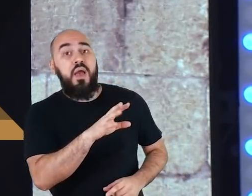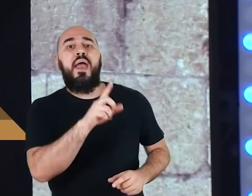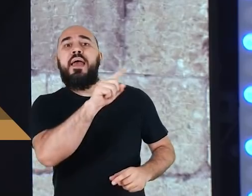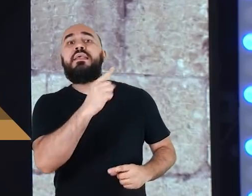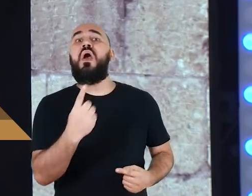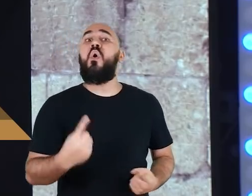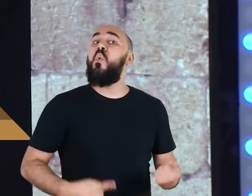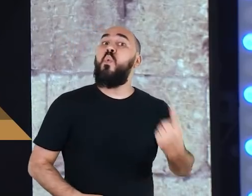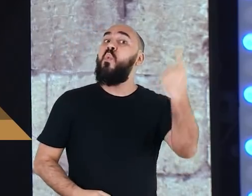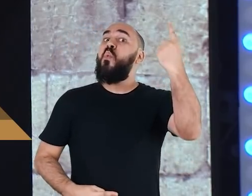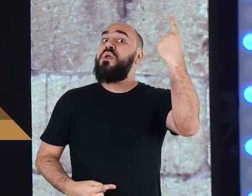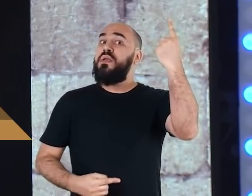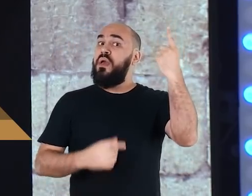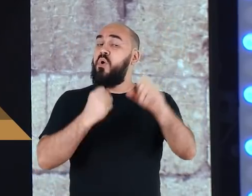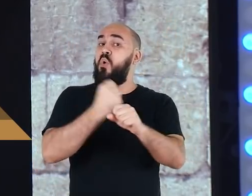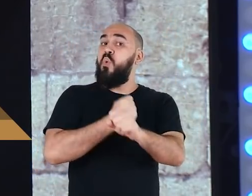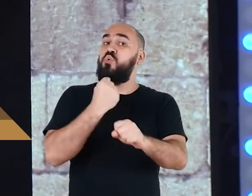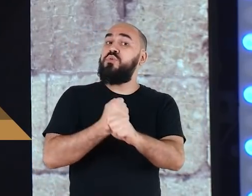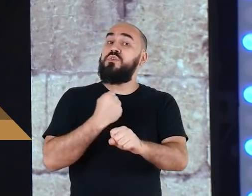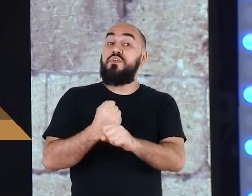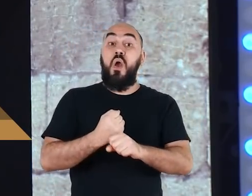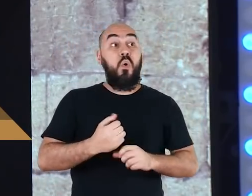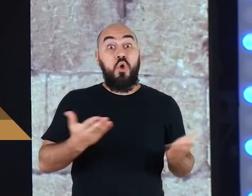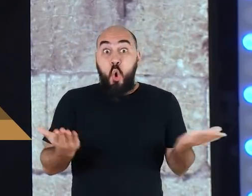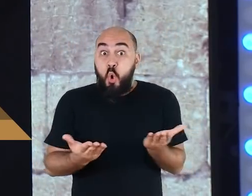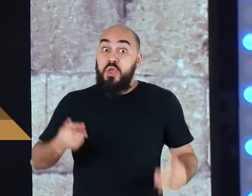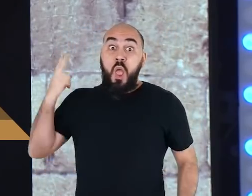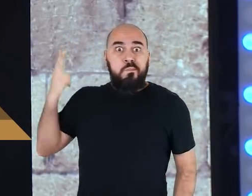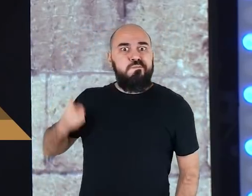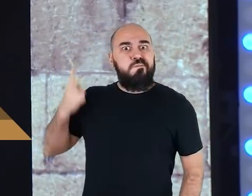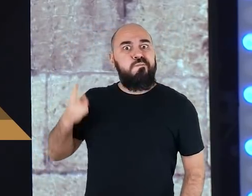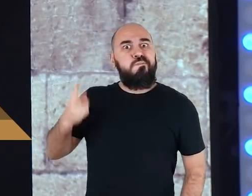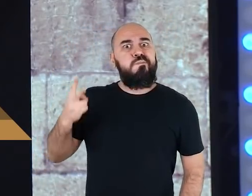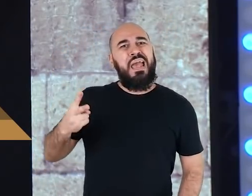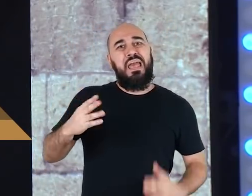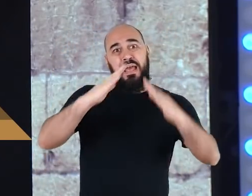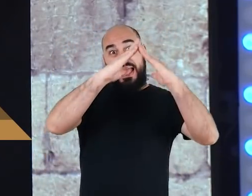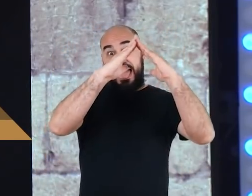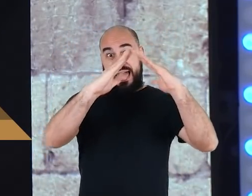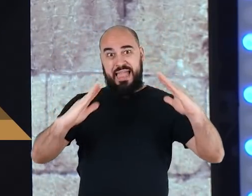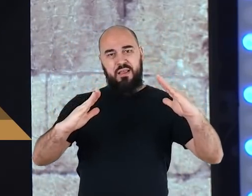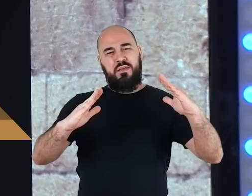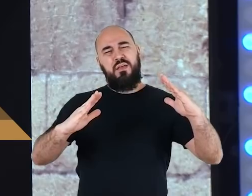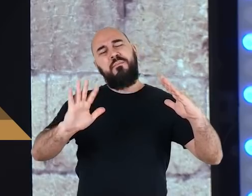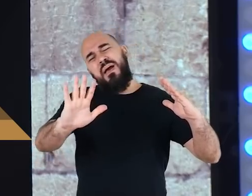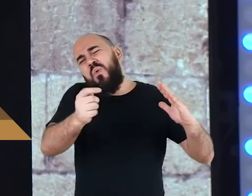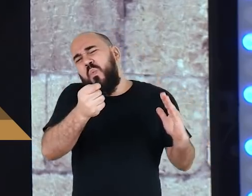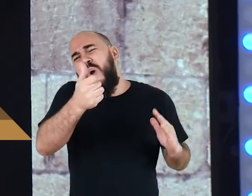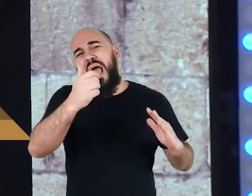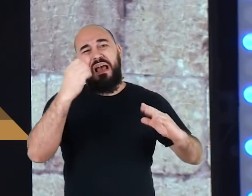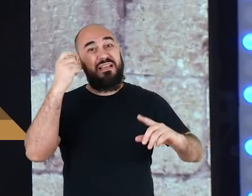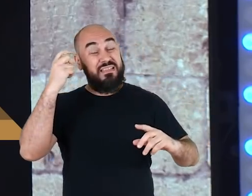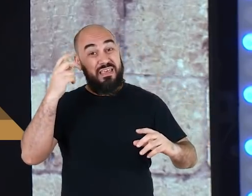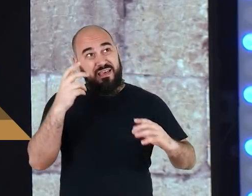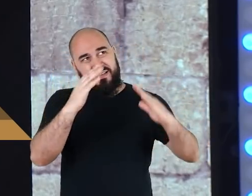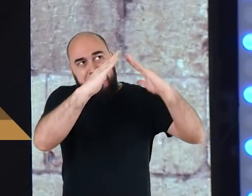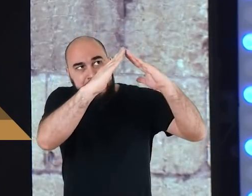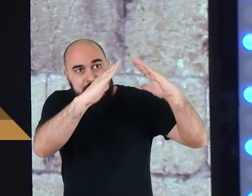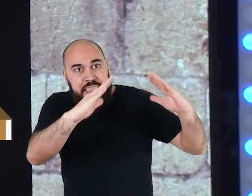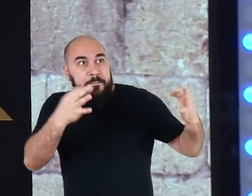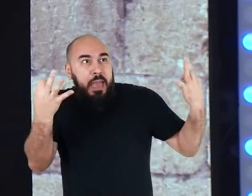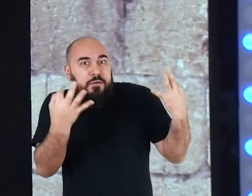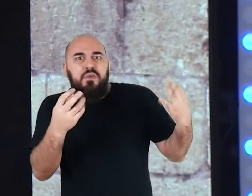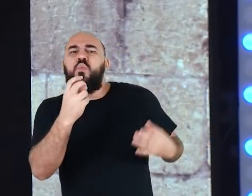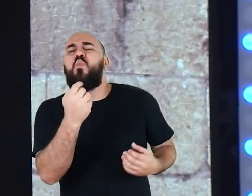construção daquela época que continua intacta, quase intacta, em pé até hoje. Eu digo quase porque o revestimento